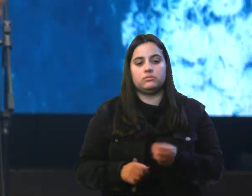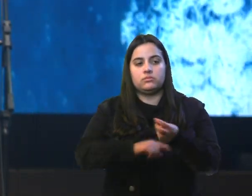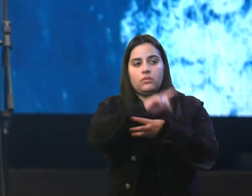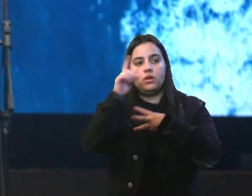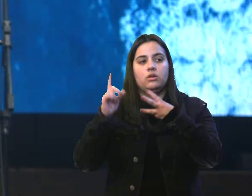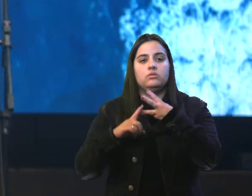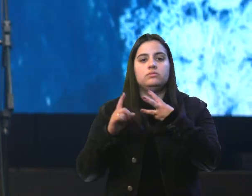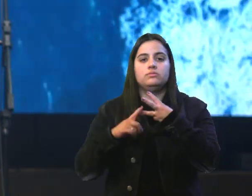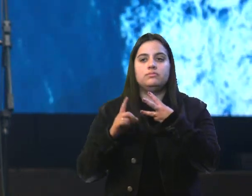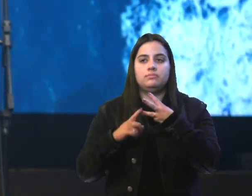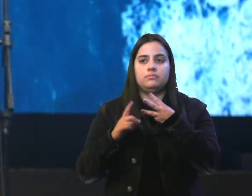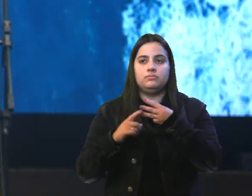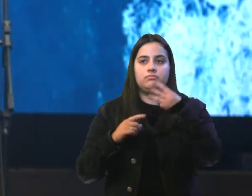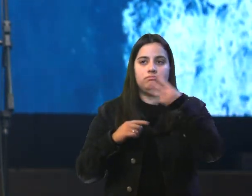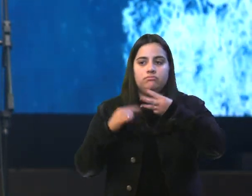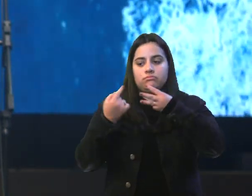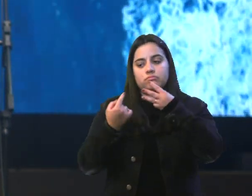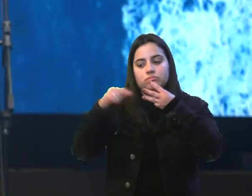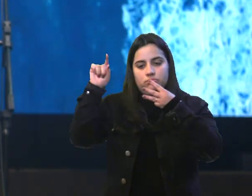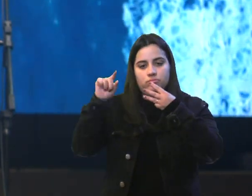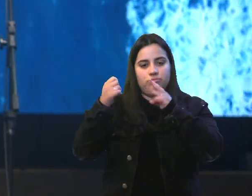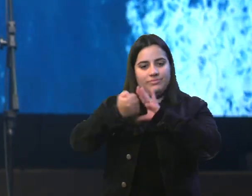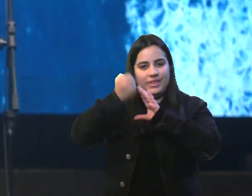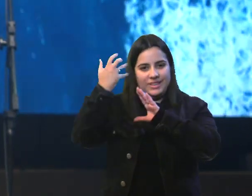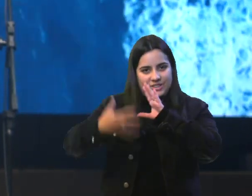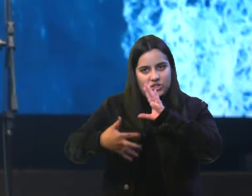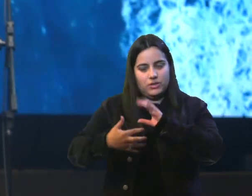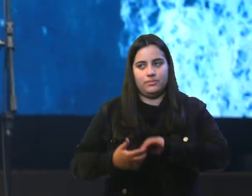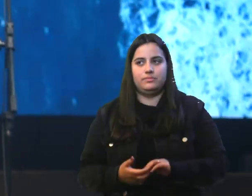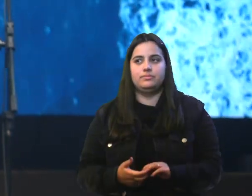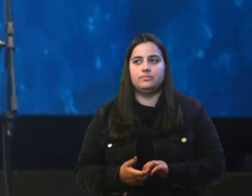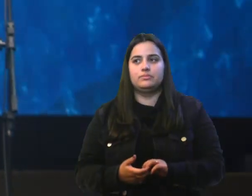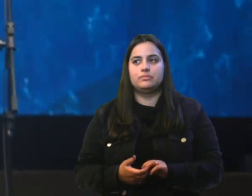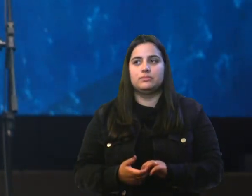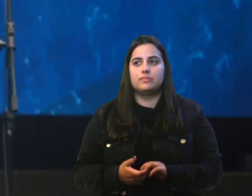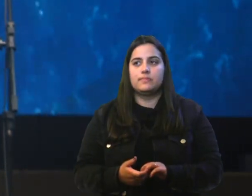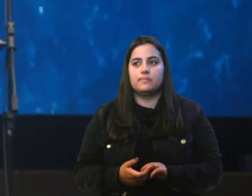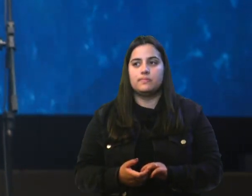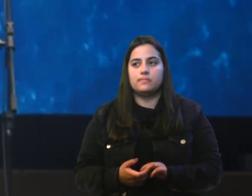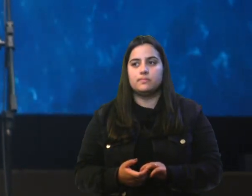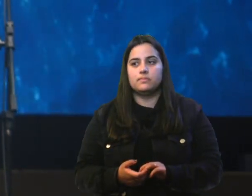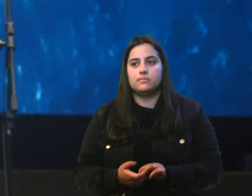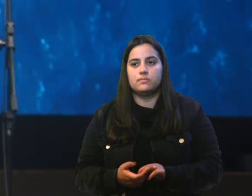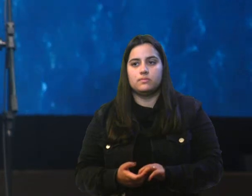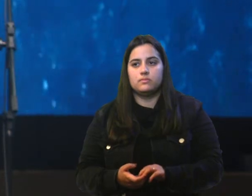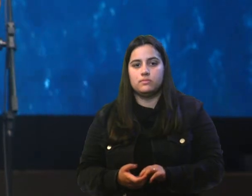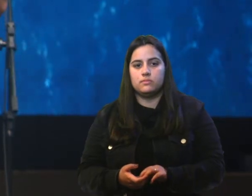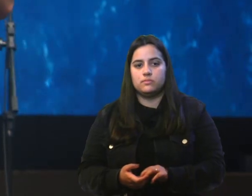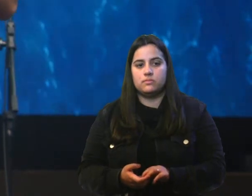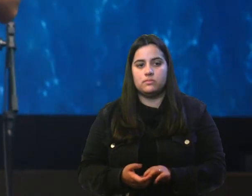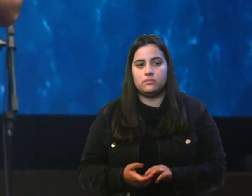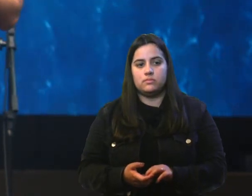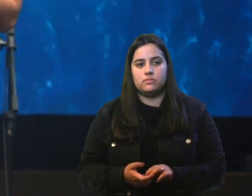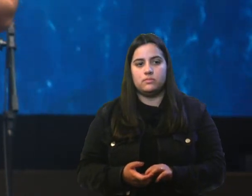Terceira e última característica de um seguidor de Jesus